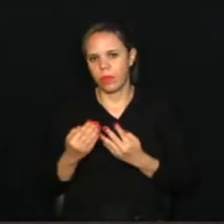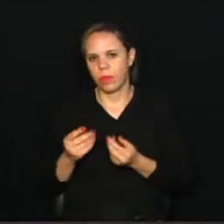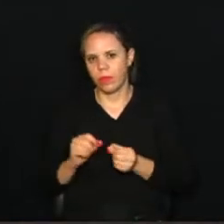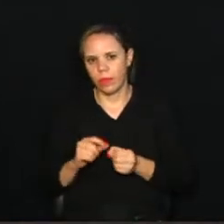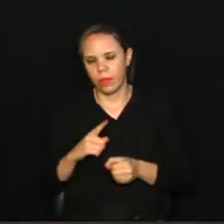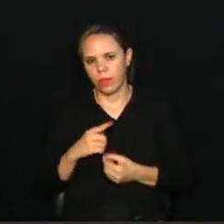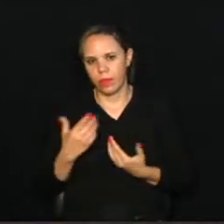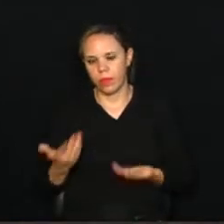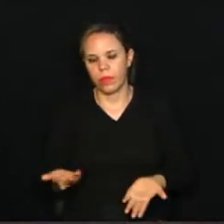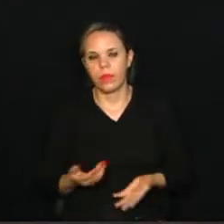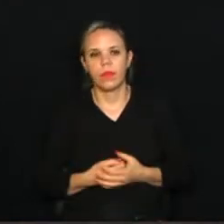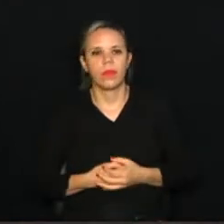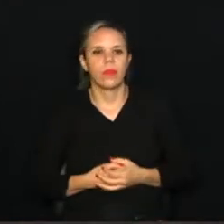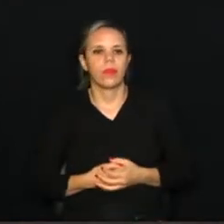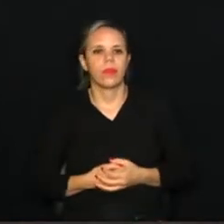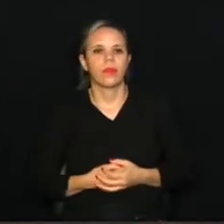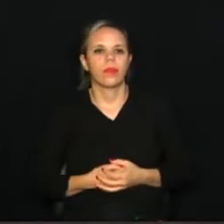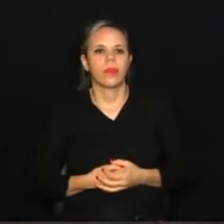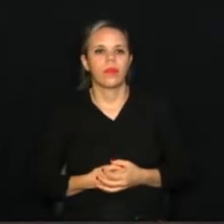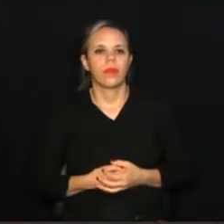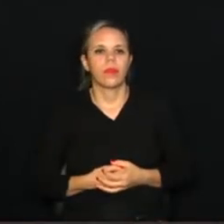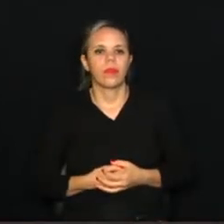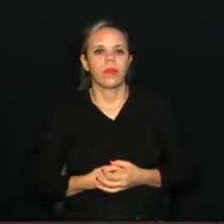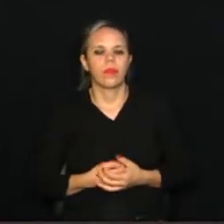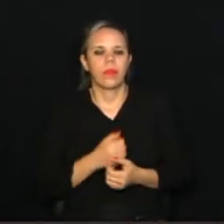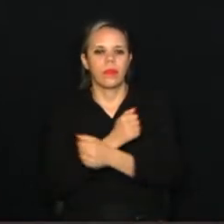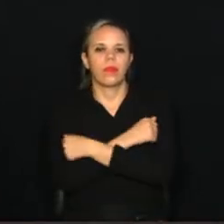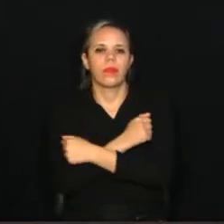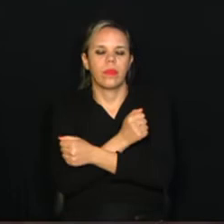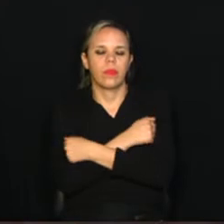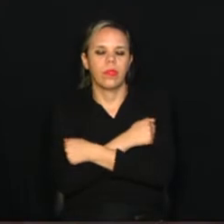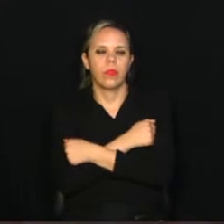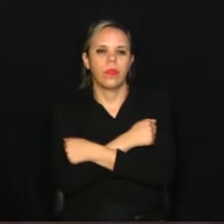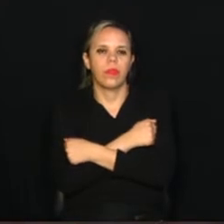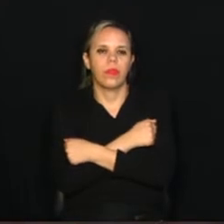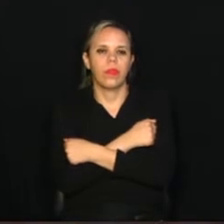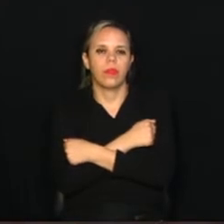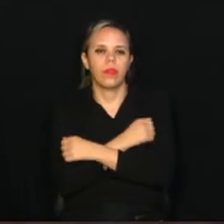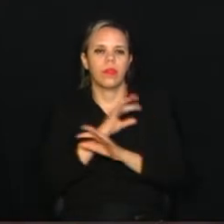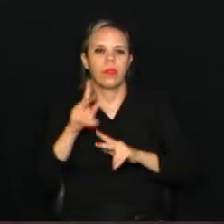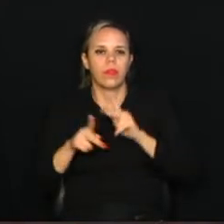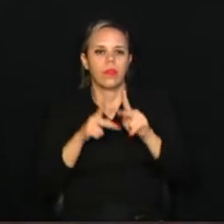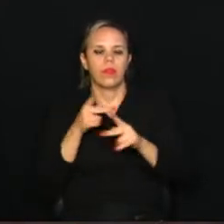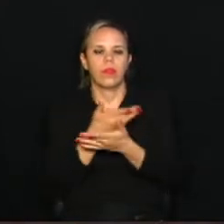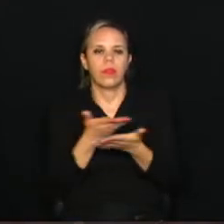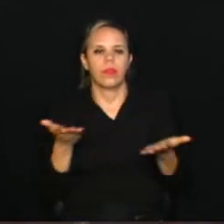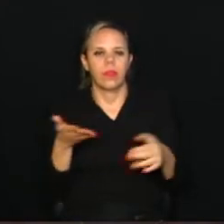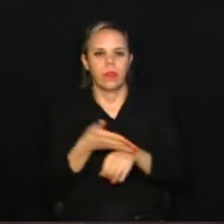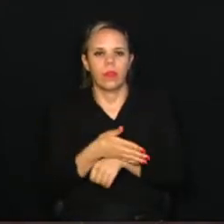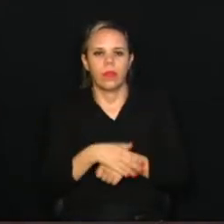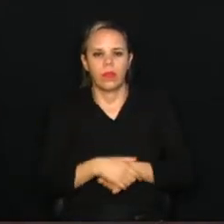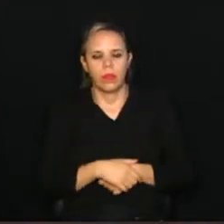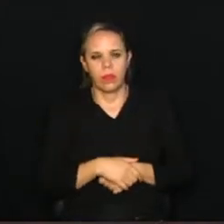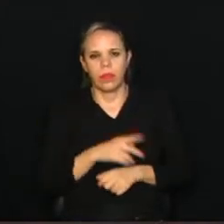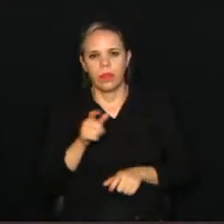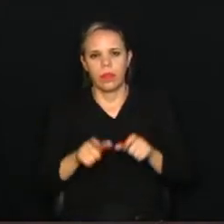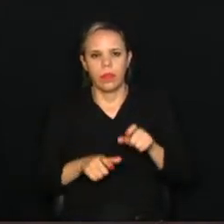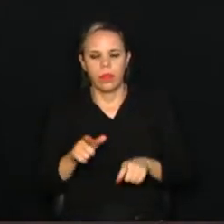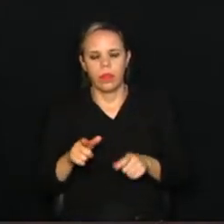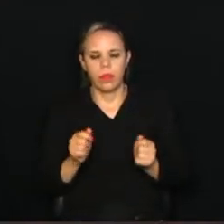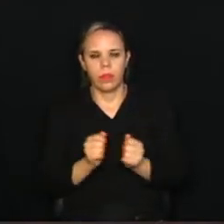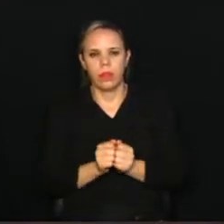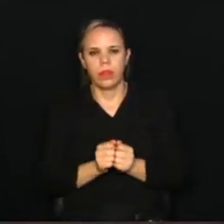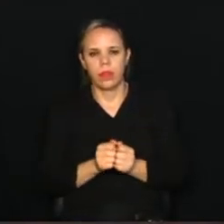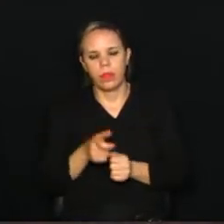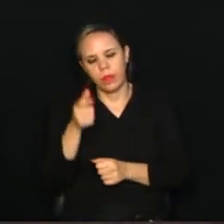têm. Então, o que eu queria dizer é um grande abraço ao Eduardo, um grande abraço ao Gaspar, né, às pessoas que estão